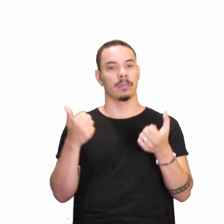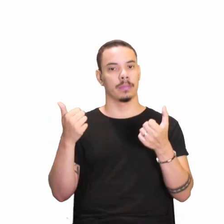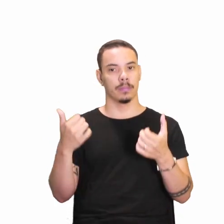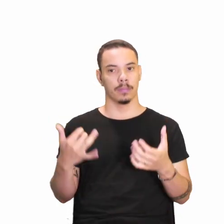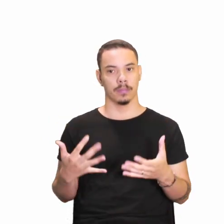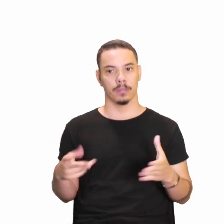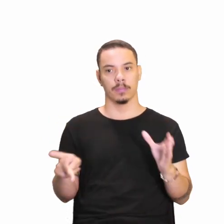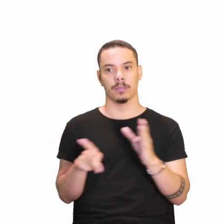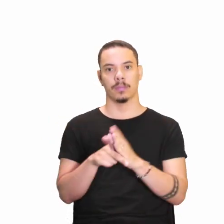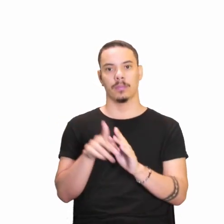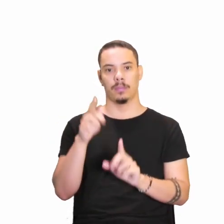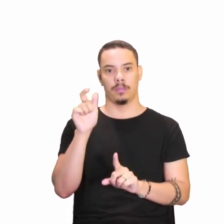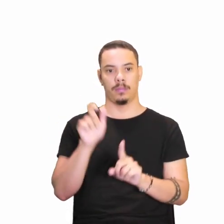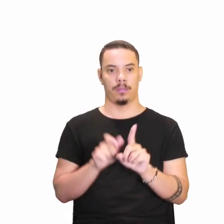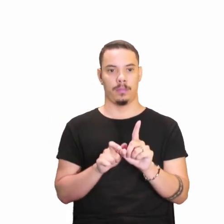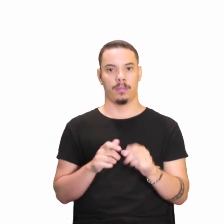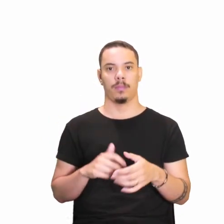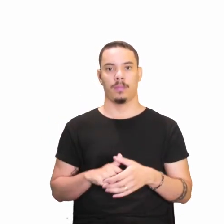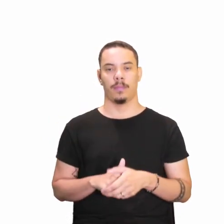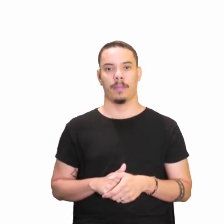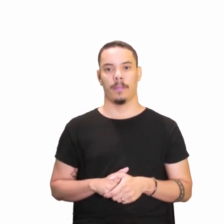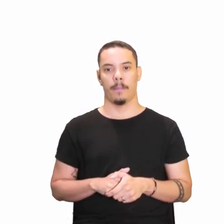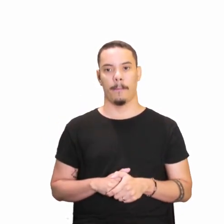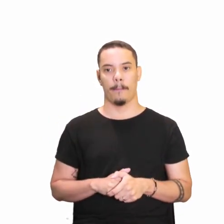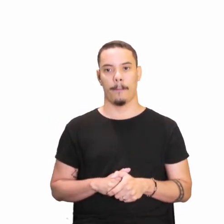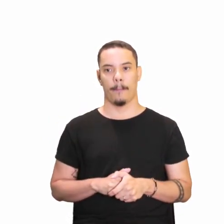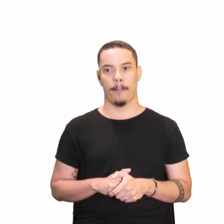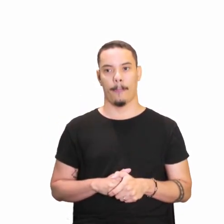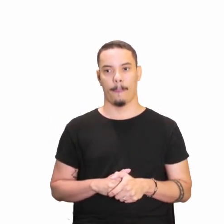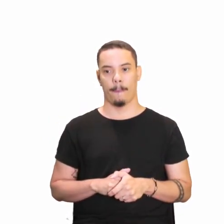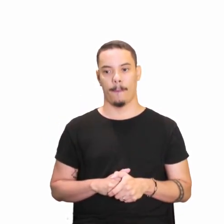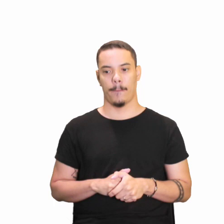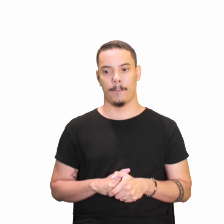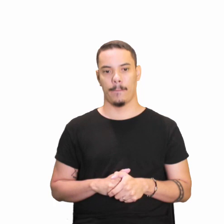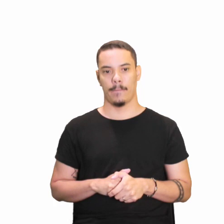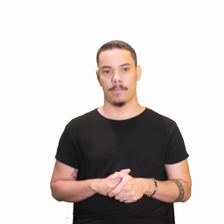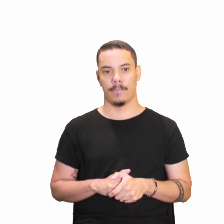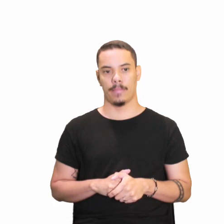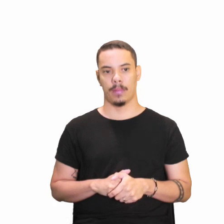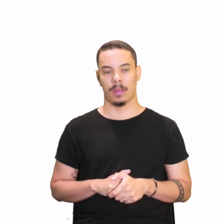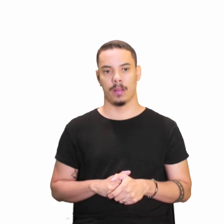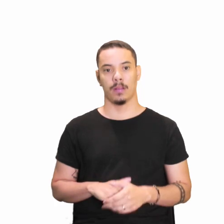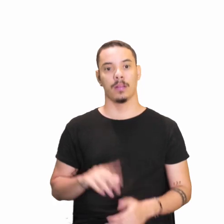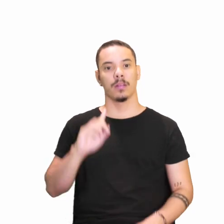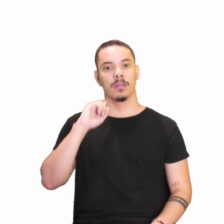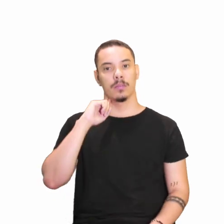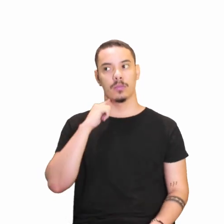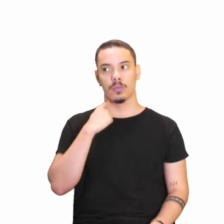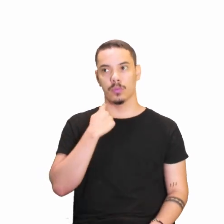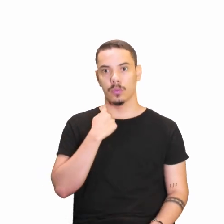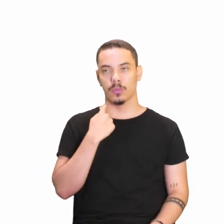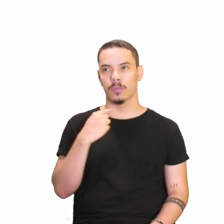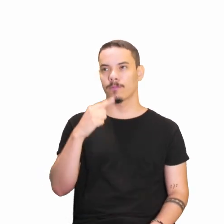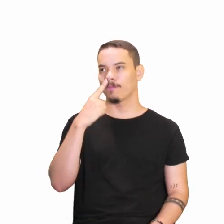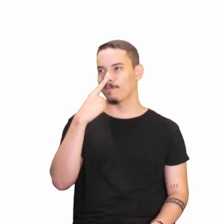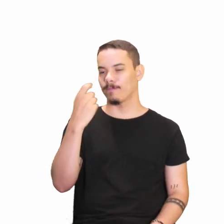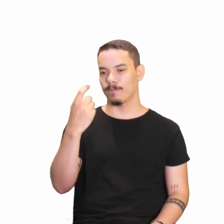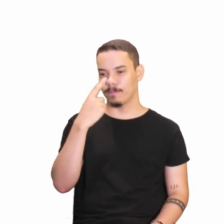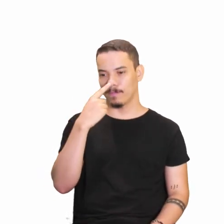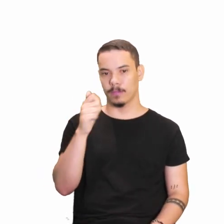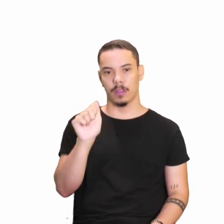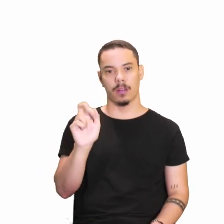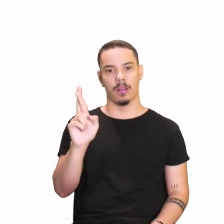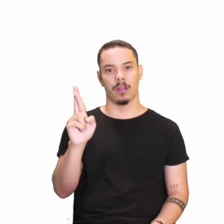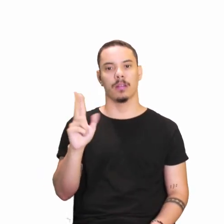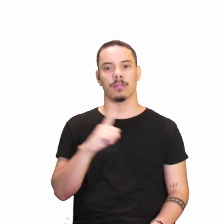pelo sujeito da oração. Olha só. Então vamos então ver isso num exemplo. A poluição do ar